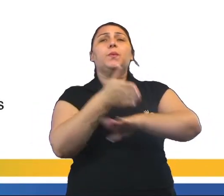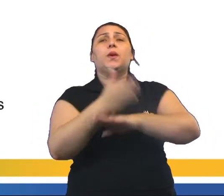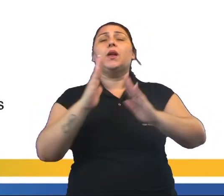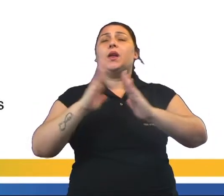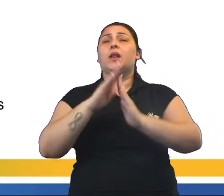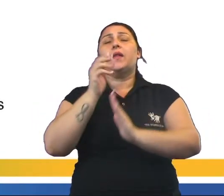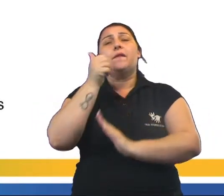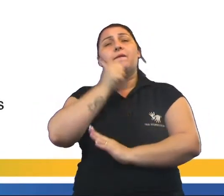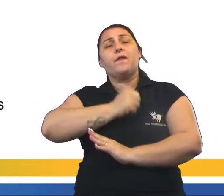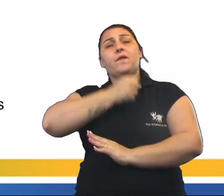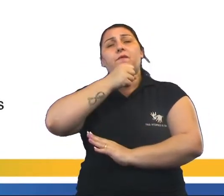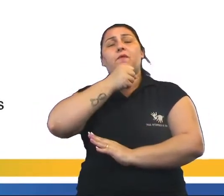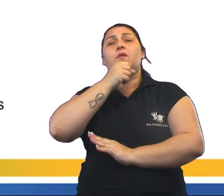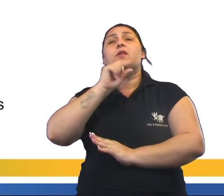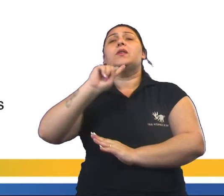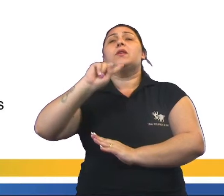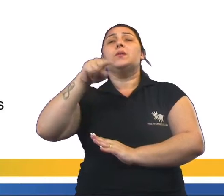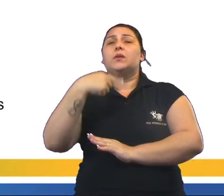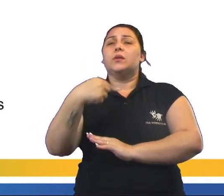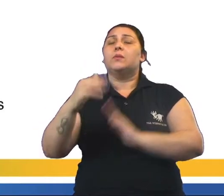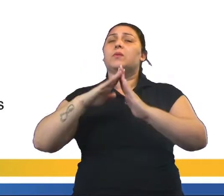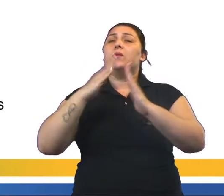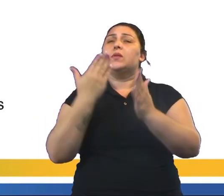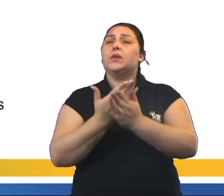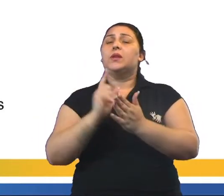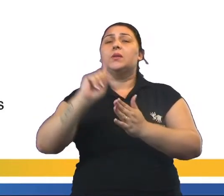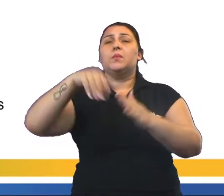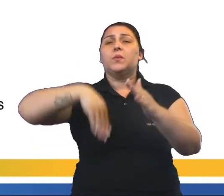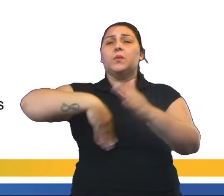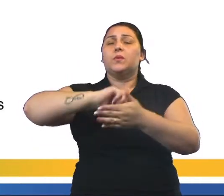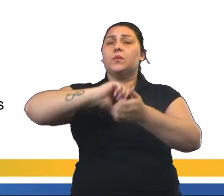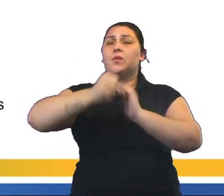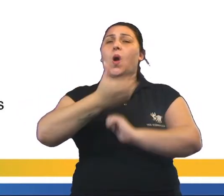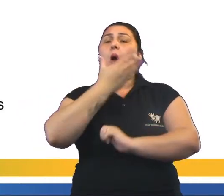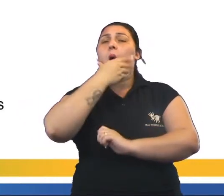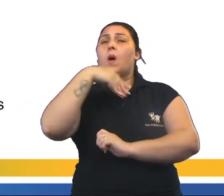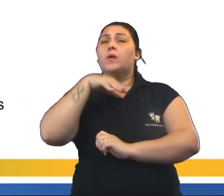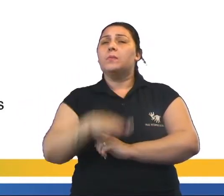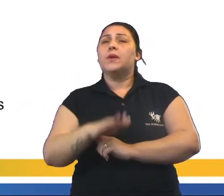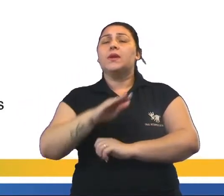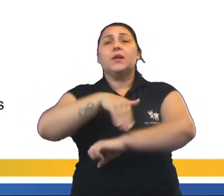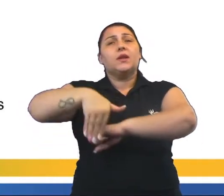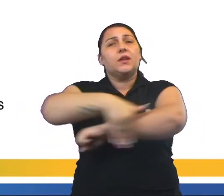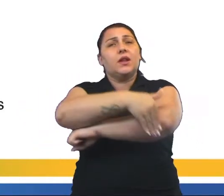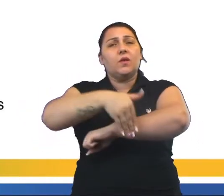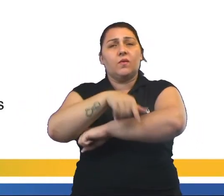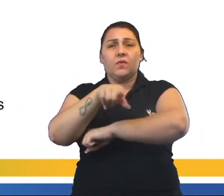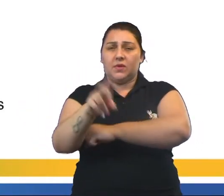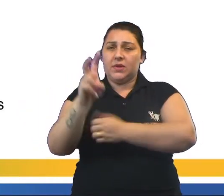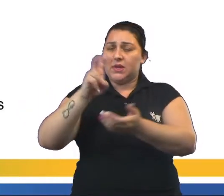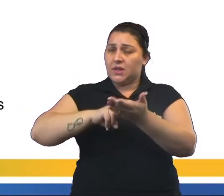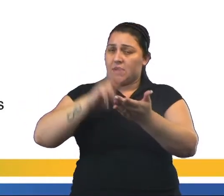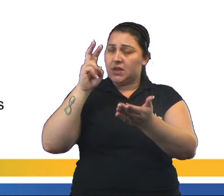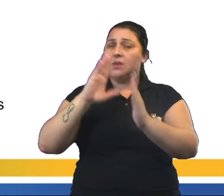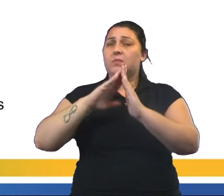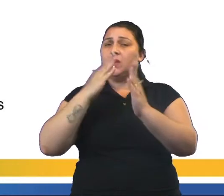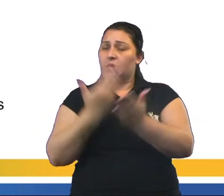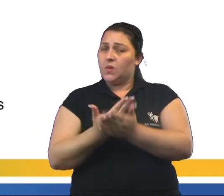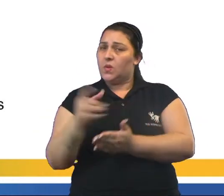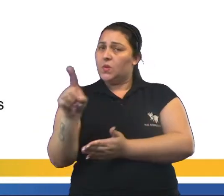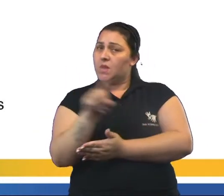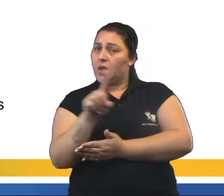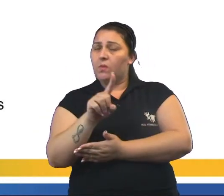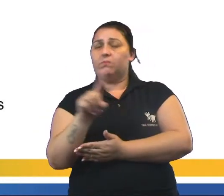E daí, ia para o colégio depois, ia jogar futebol com os meninos na rua. Você foi cedo para o colégio, Marta, ou